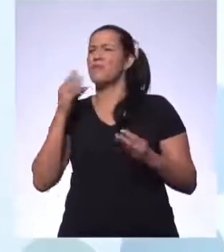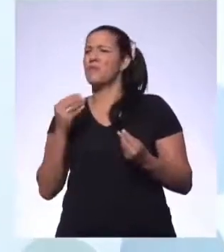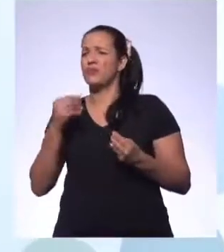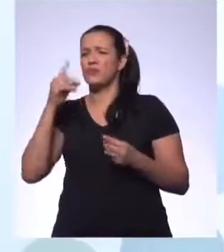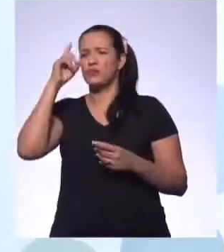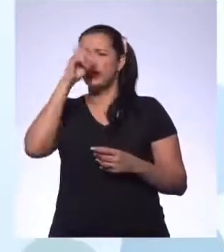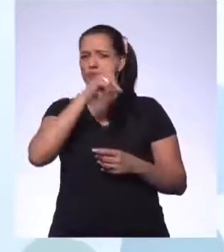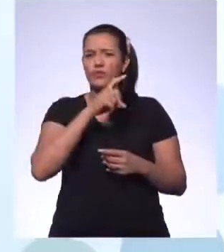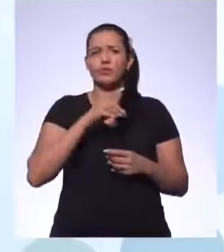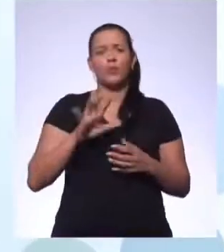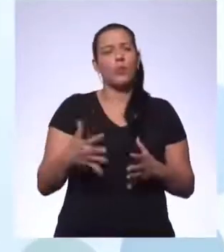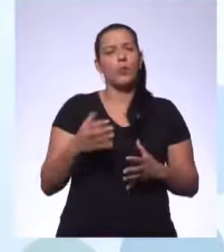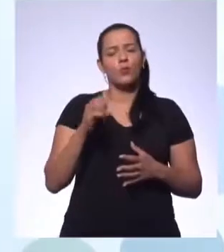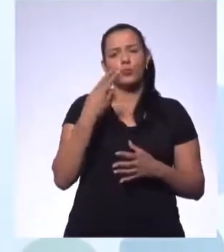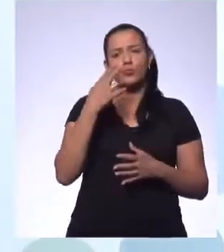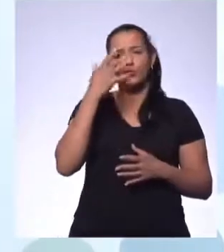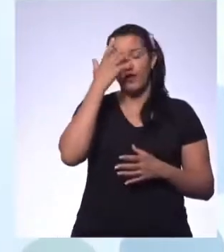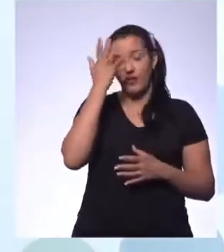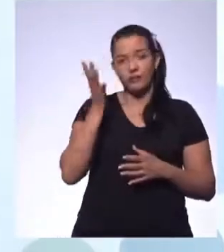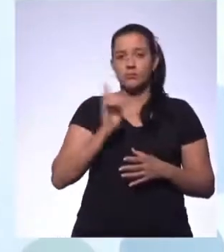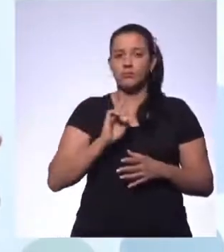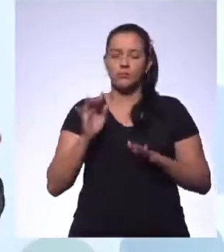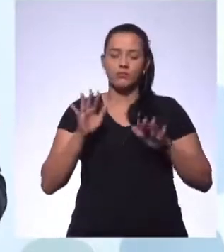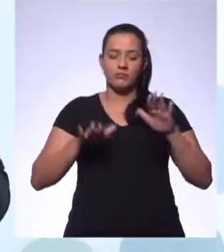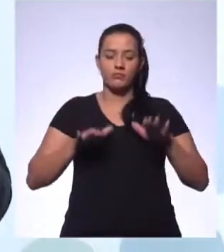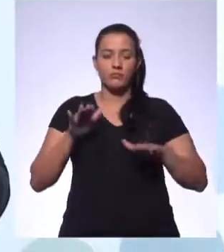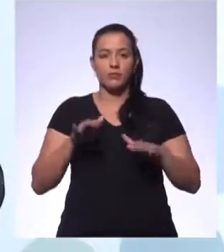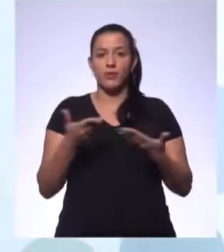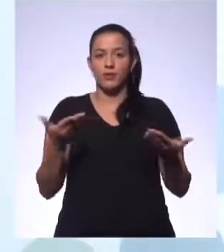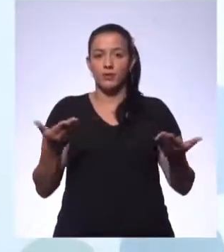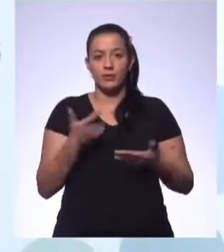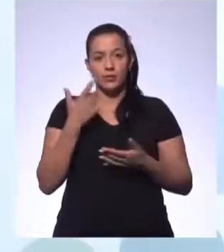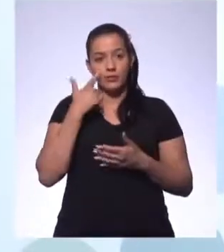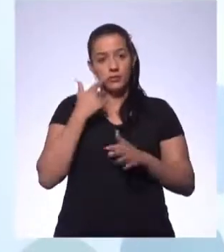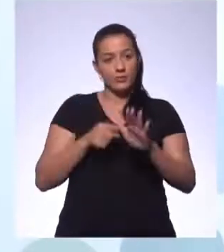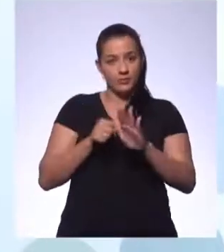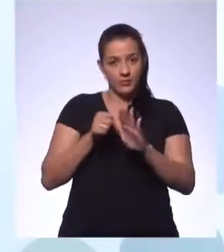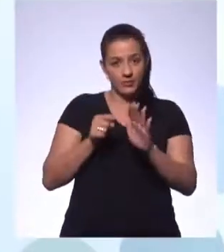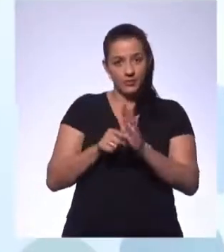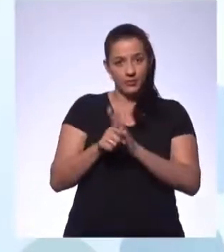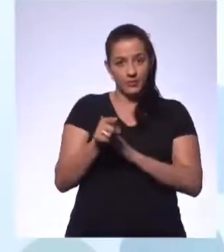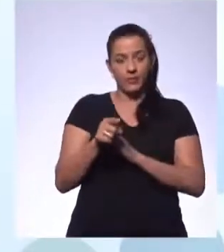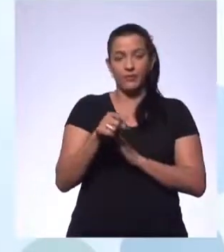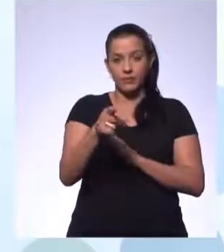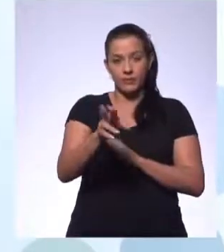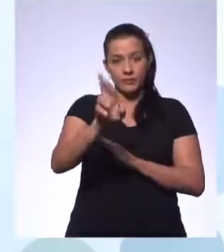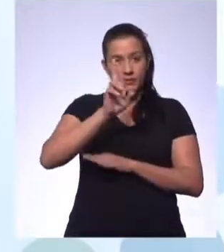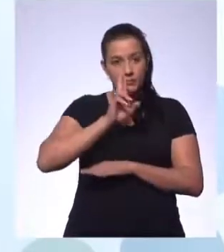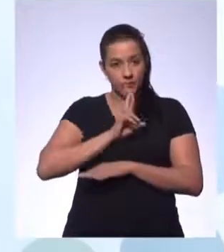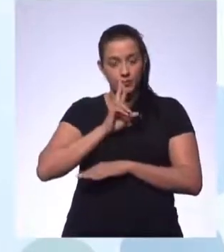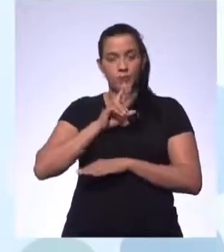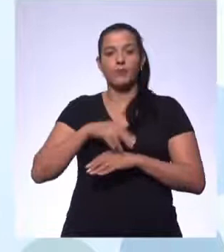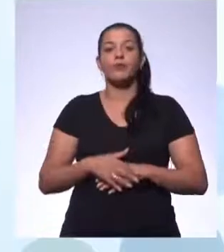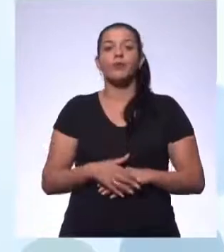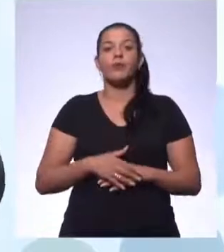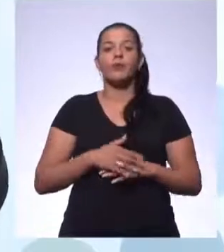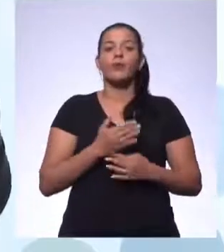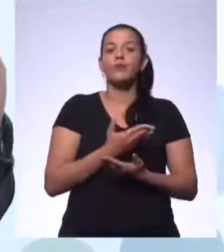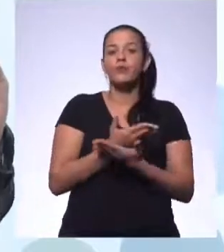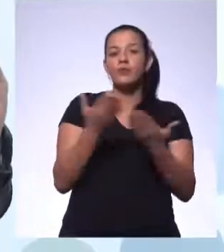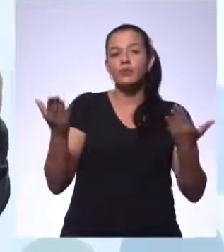mais um chatzinho, eu gostaria que vocês dissessem para mim aí como que vocês um